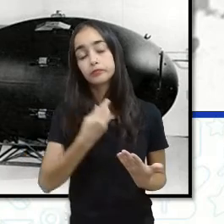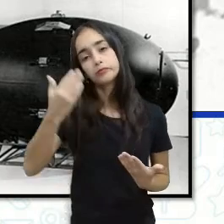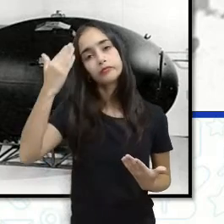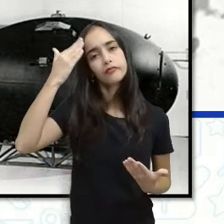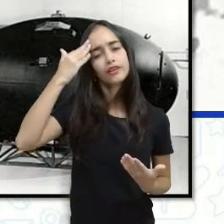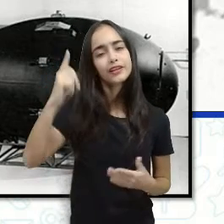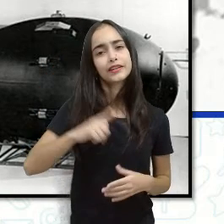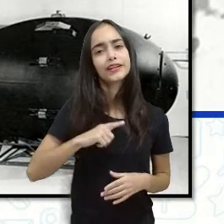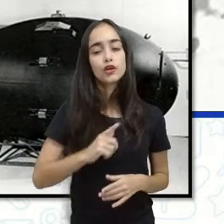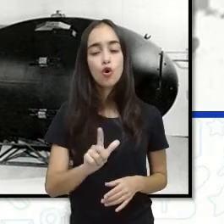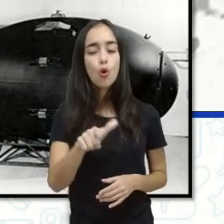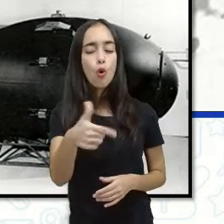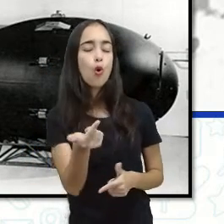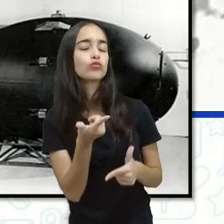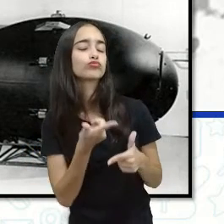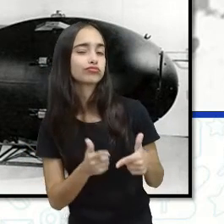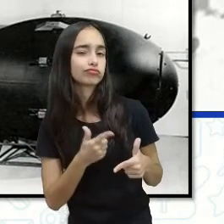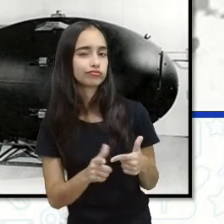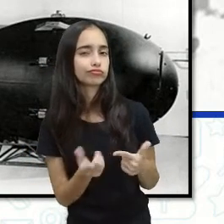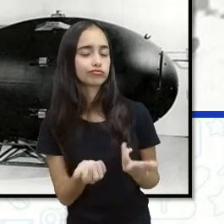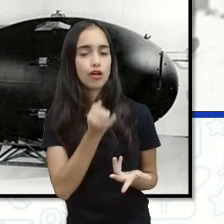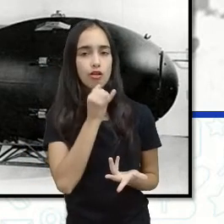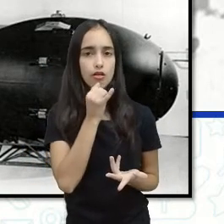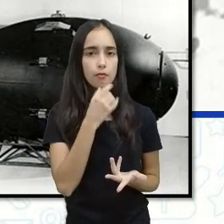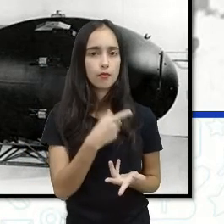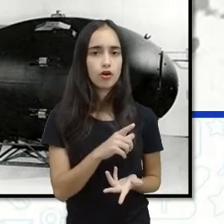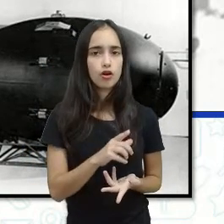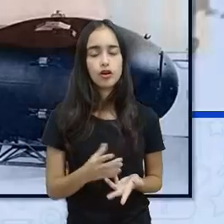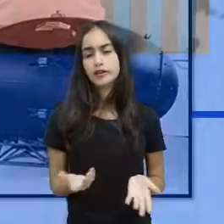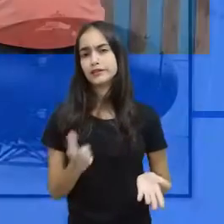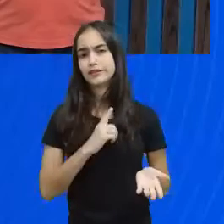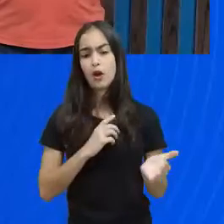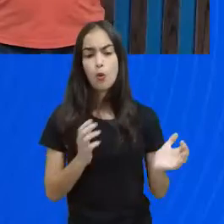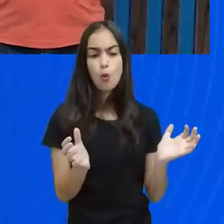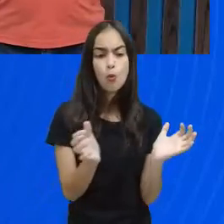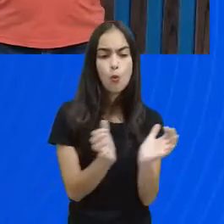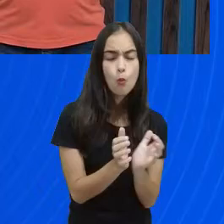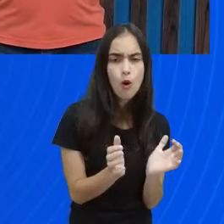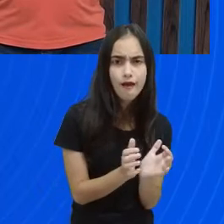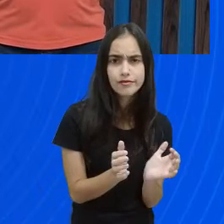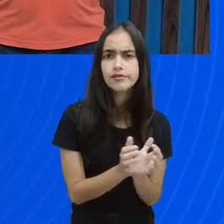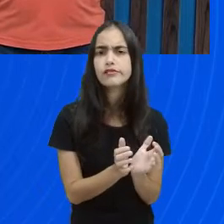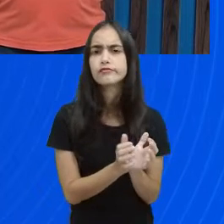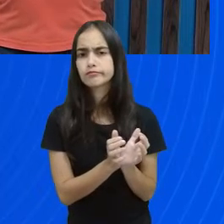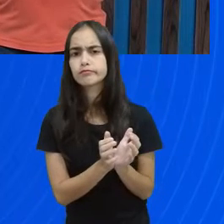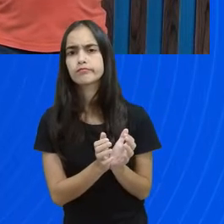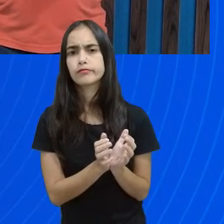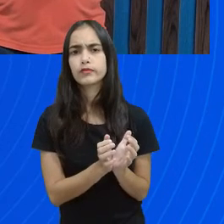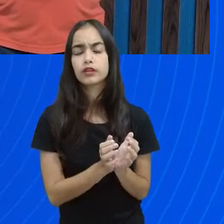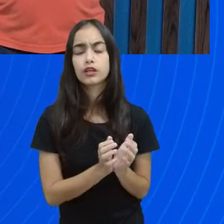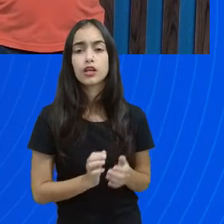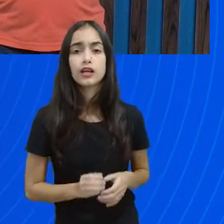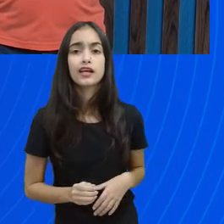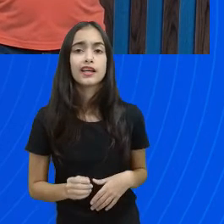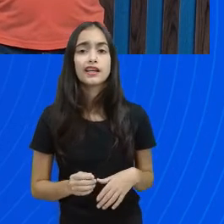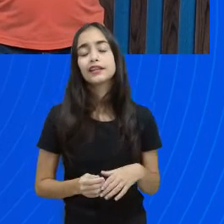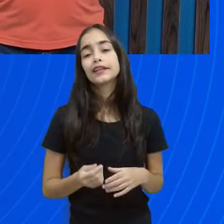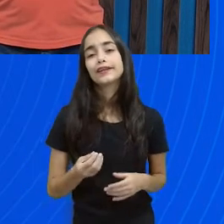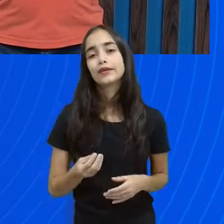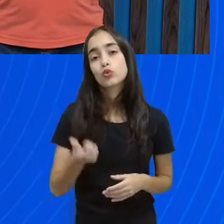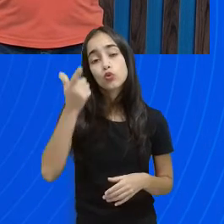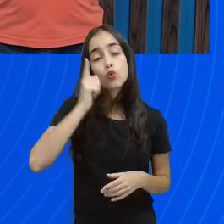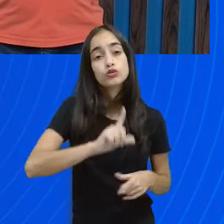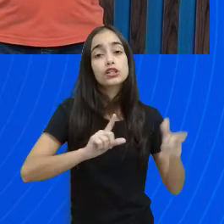outra questão aí. Como o exército comunista soviético, né, ele vinha conquistando vitórias, né, e vinha demonstrando,